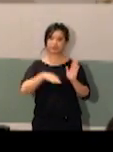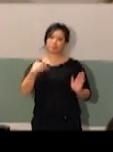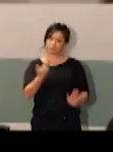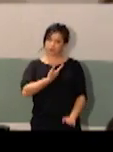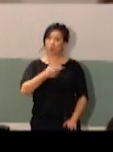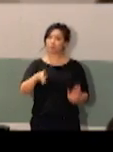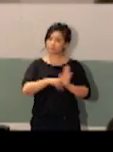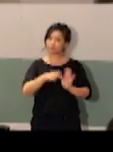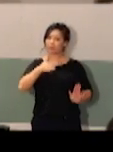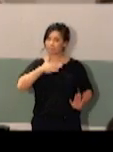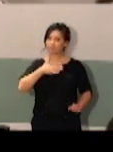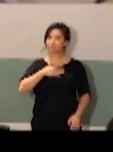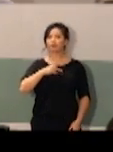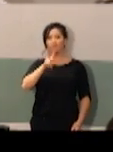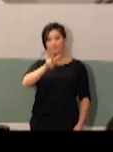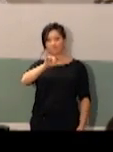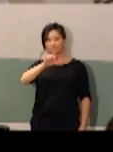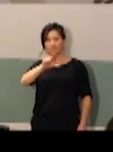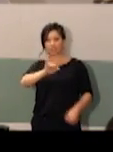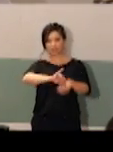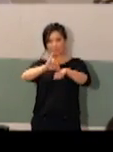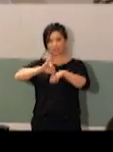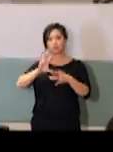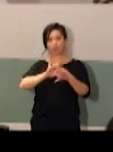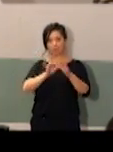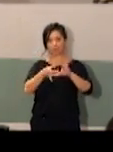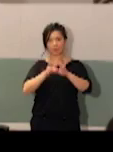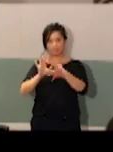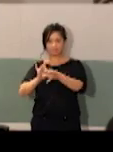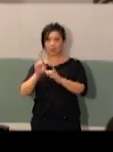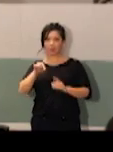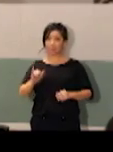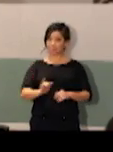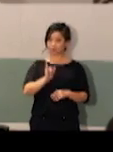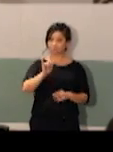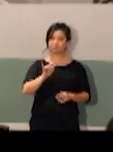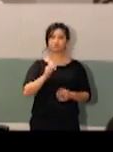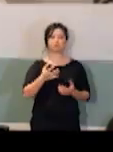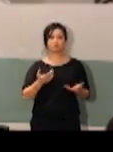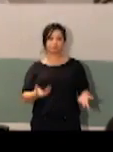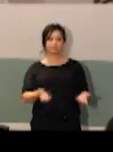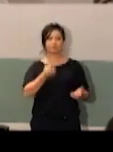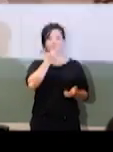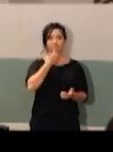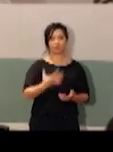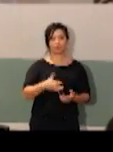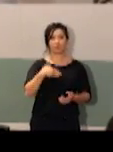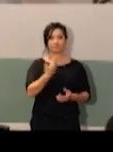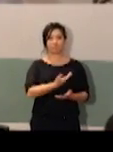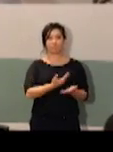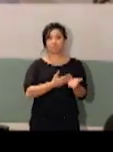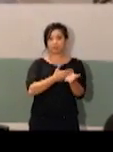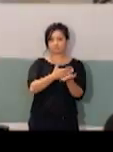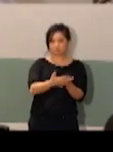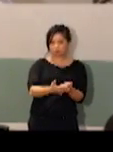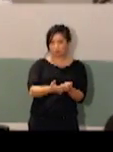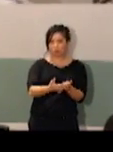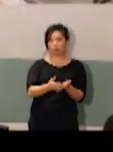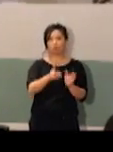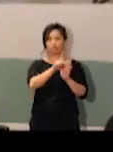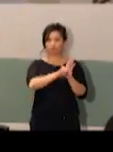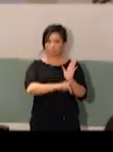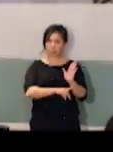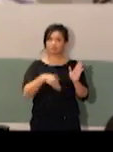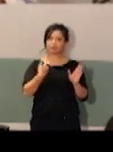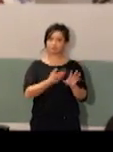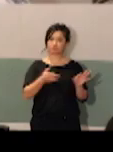importante. Nós iniciamos a construção das 2 Vilas Olímpicas, concluímos 4, e eu agradeço ao governador Aguinaldo,